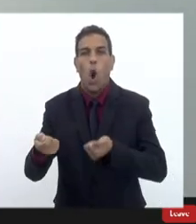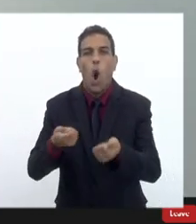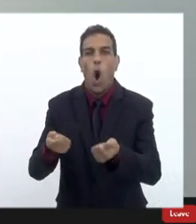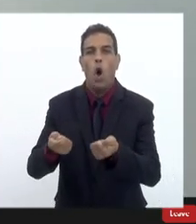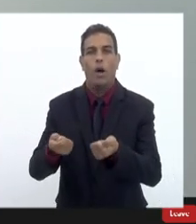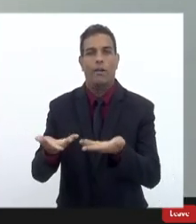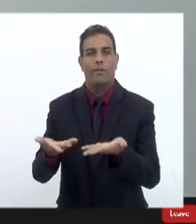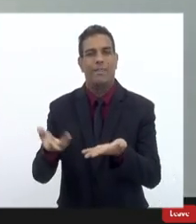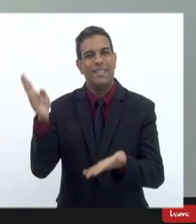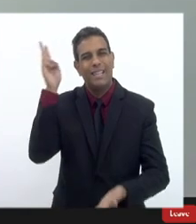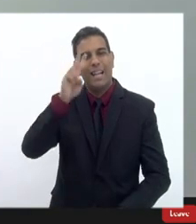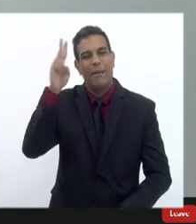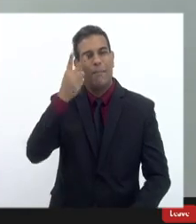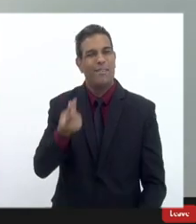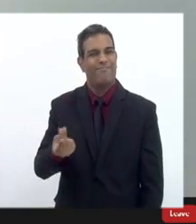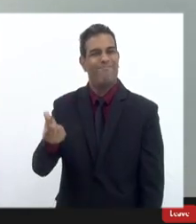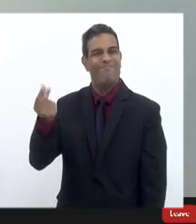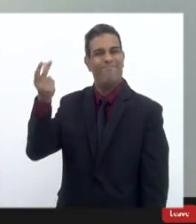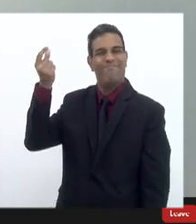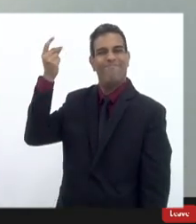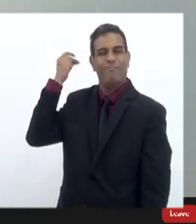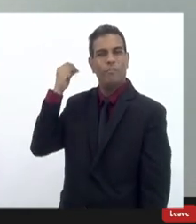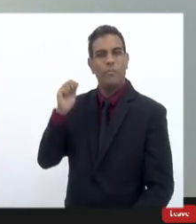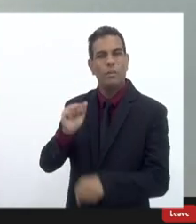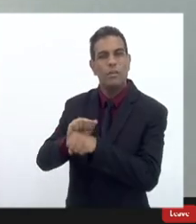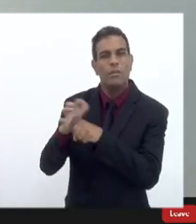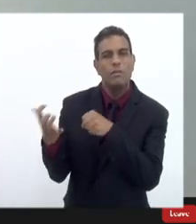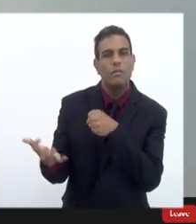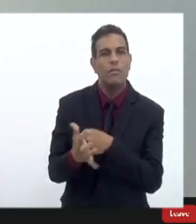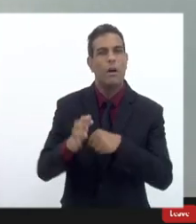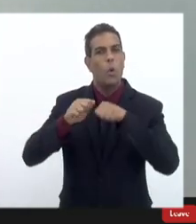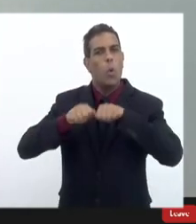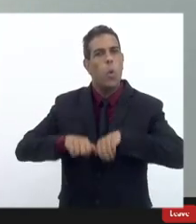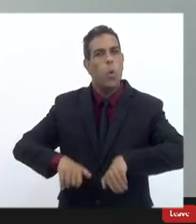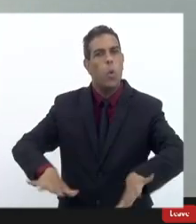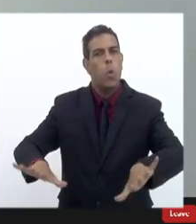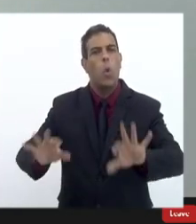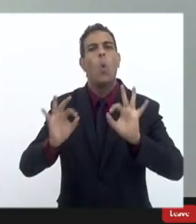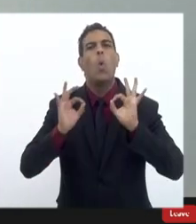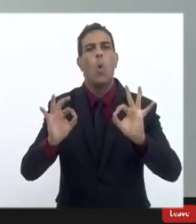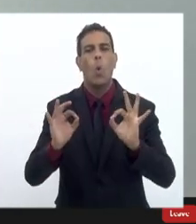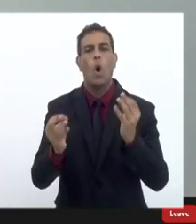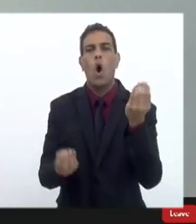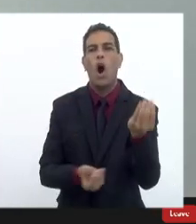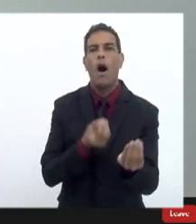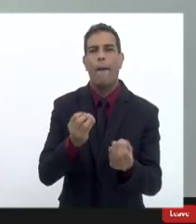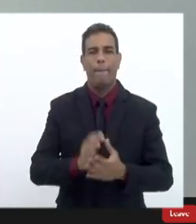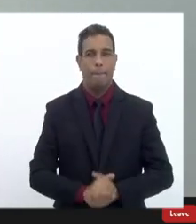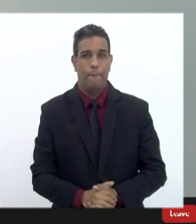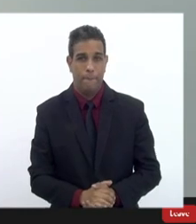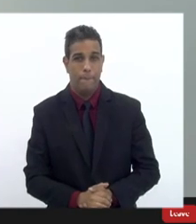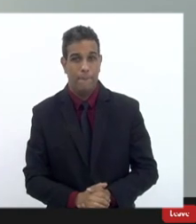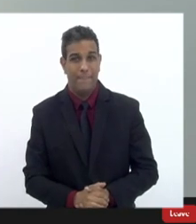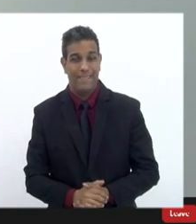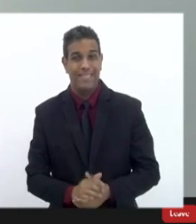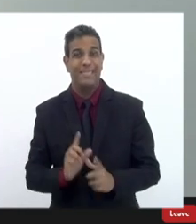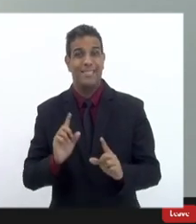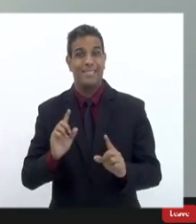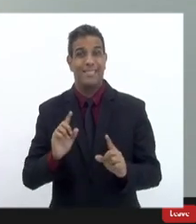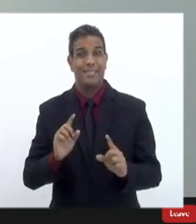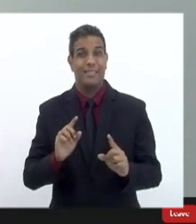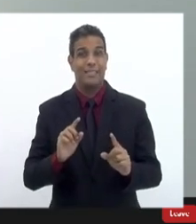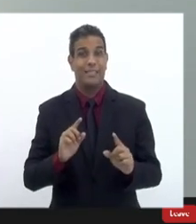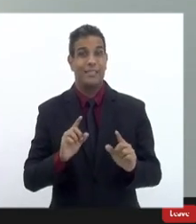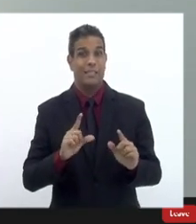Desde o início da pandemia, Flávio e demais, a gente tinha a certeza de que, por se tratarem as normas